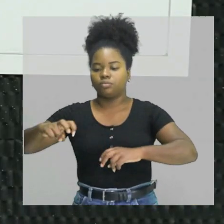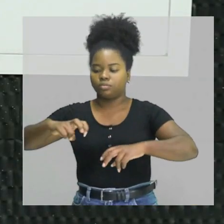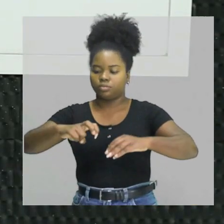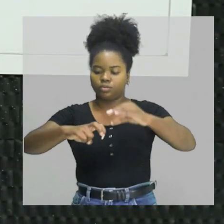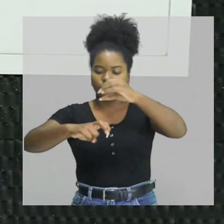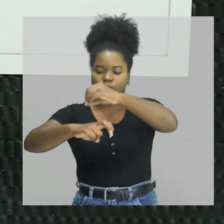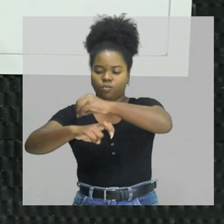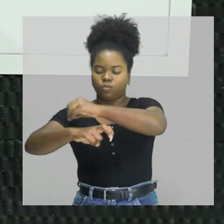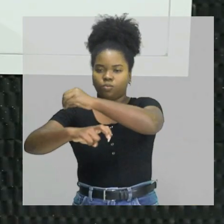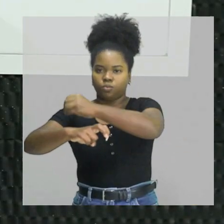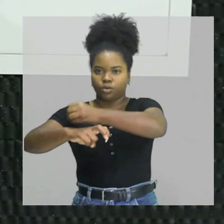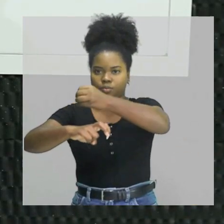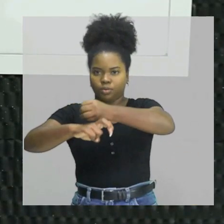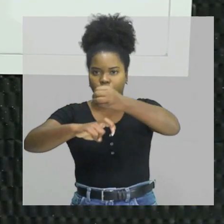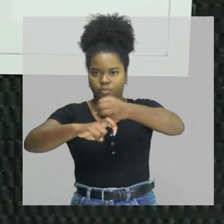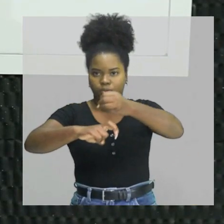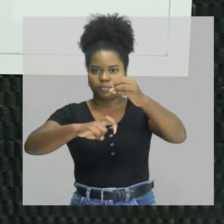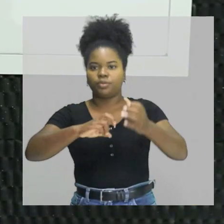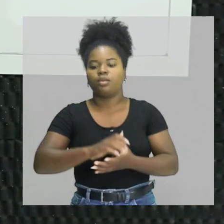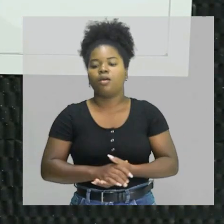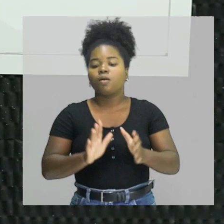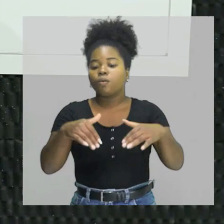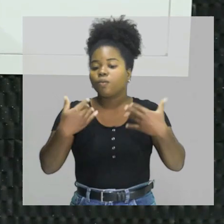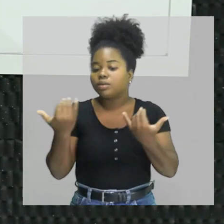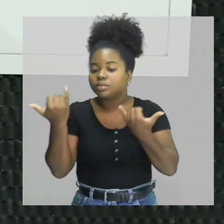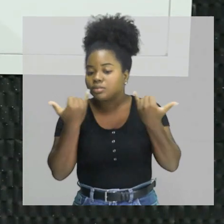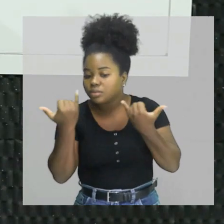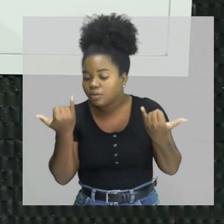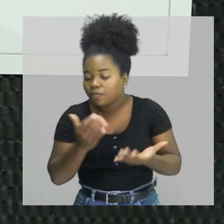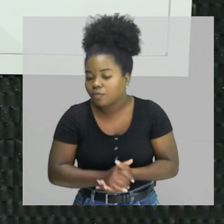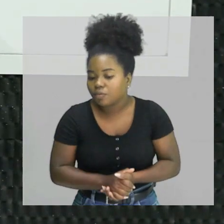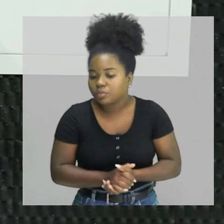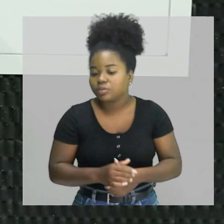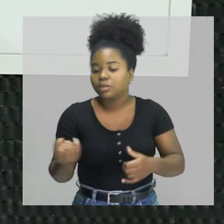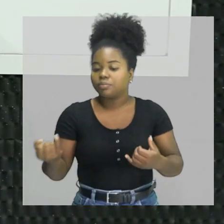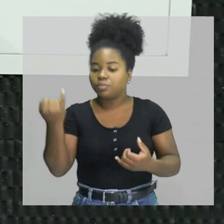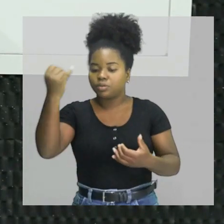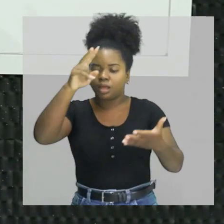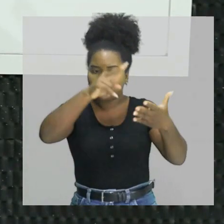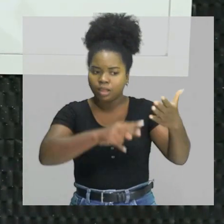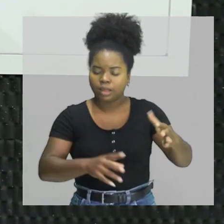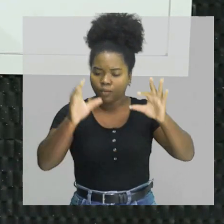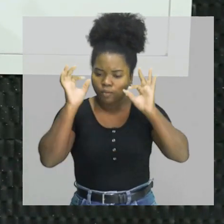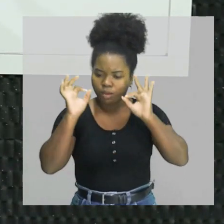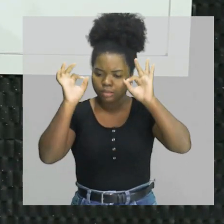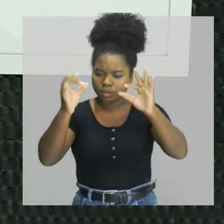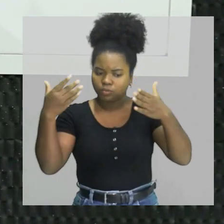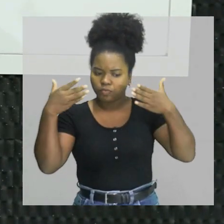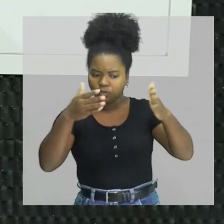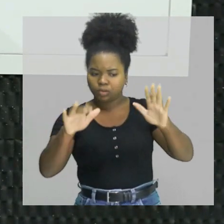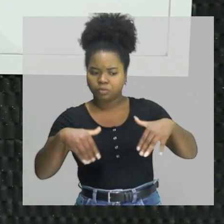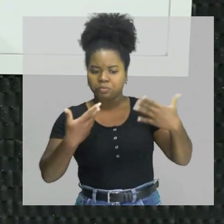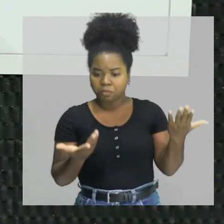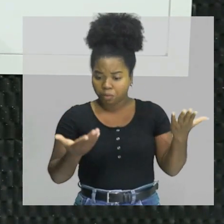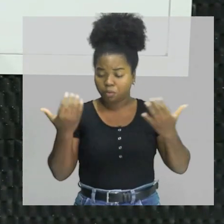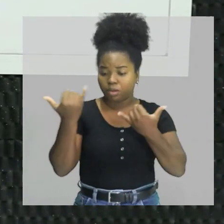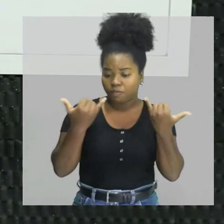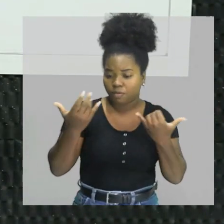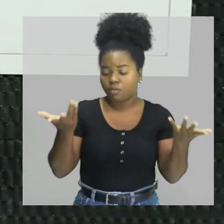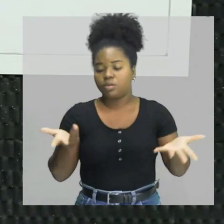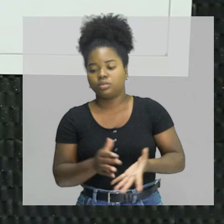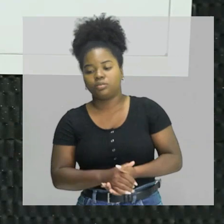exigências? O que ele falou? Quais são as informações, né? Colher as informações, ler com atenção e ver o que ele está te